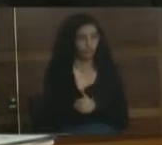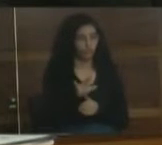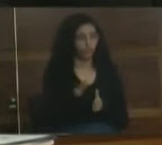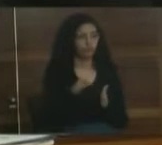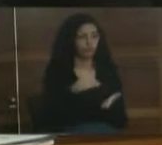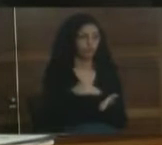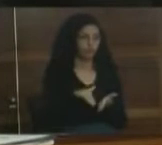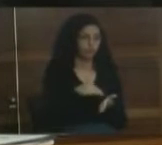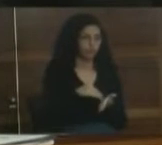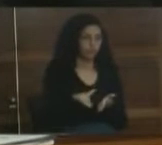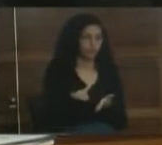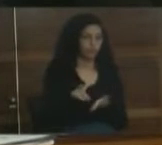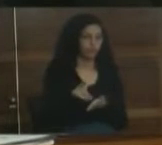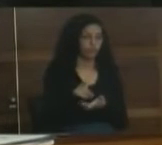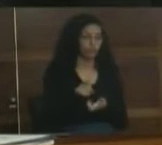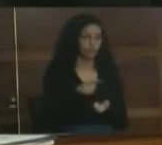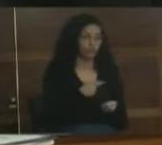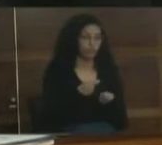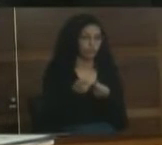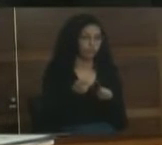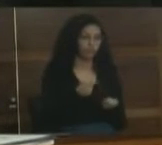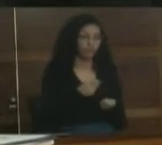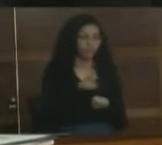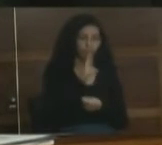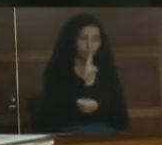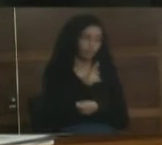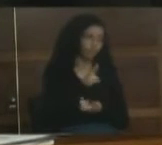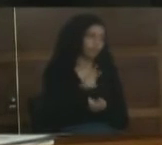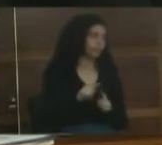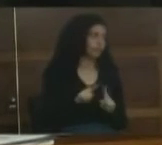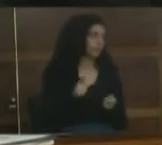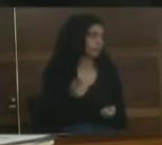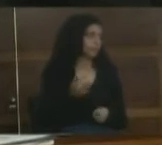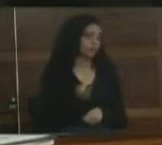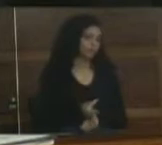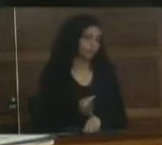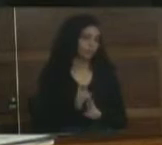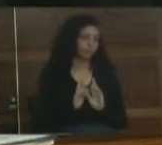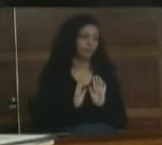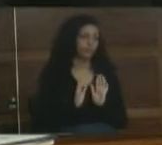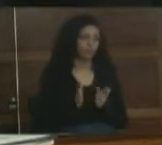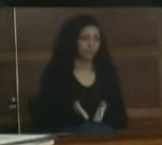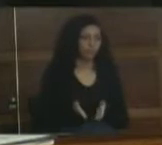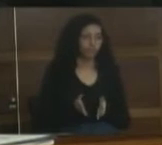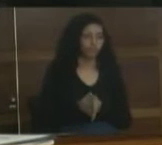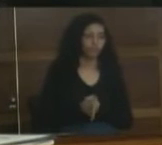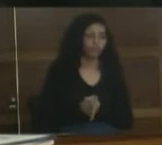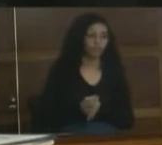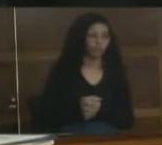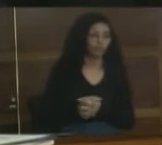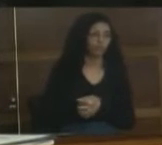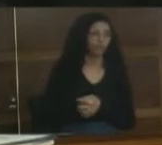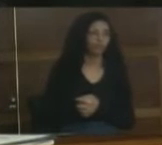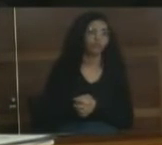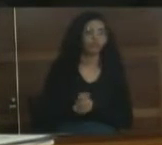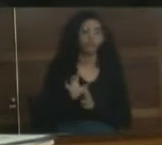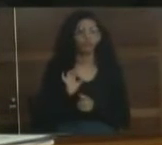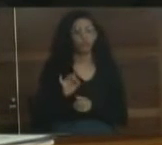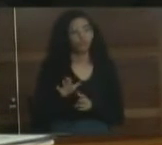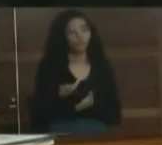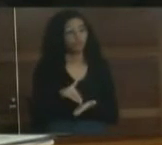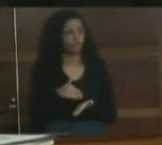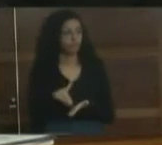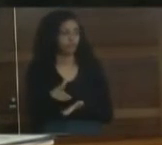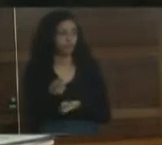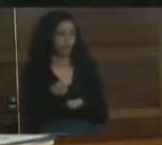secretário de administração que pode responder que não foi estar participando nesse momento aqui da audiência então só ele que pode